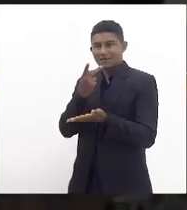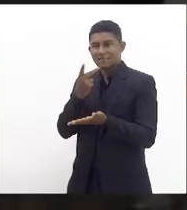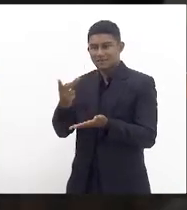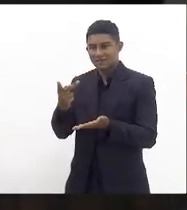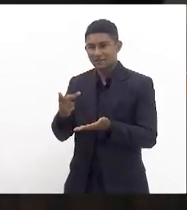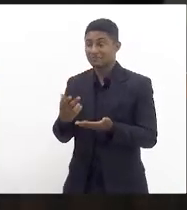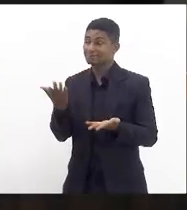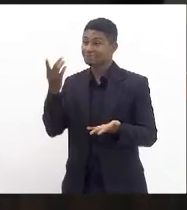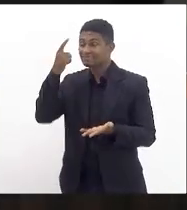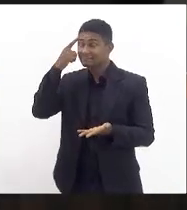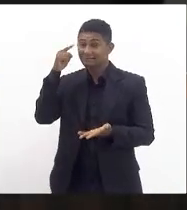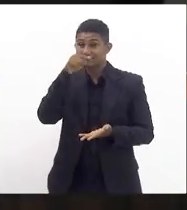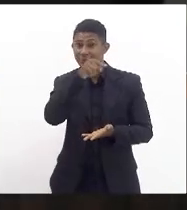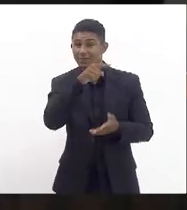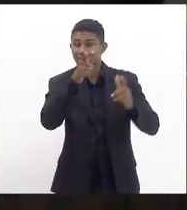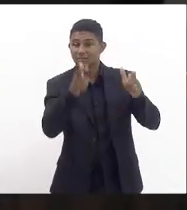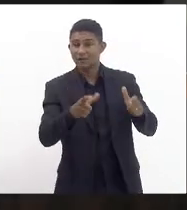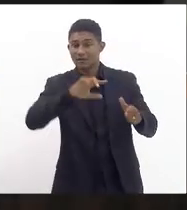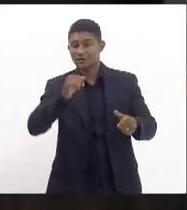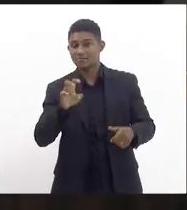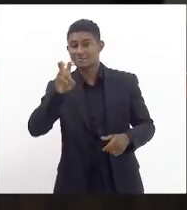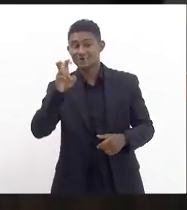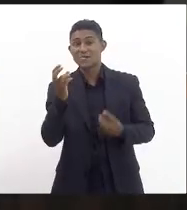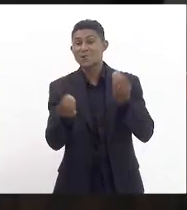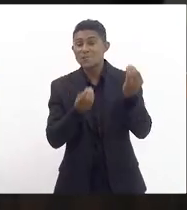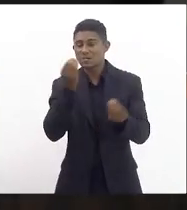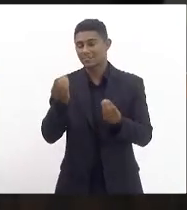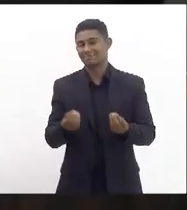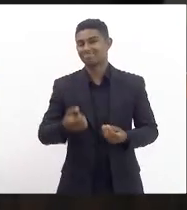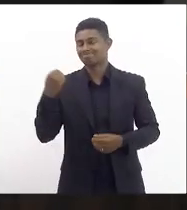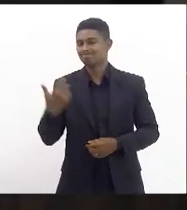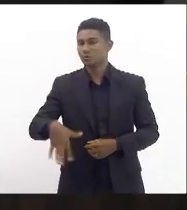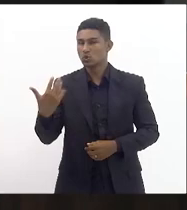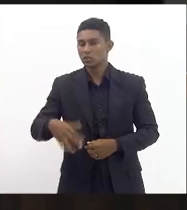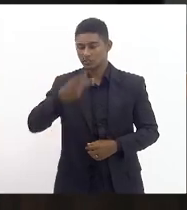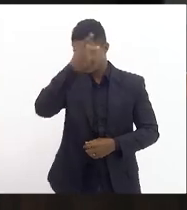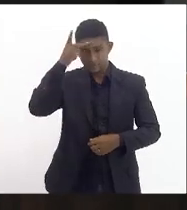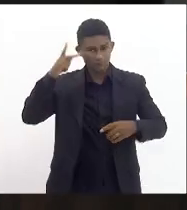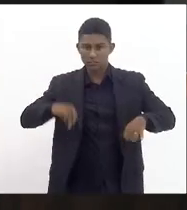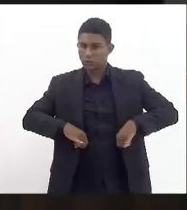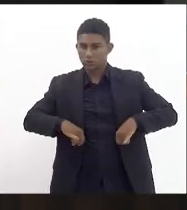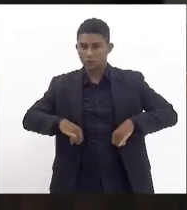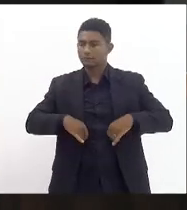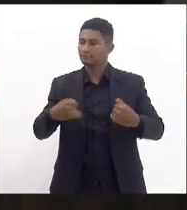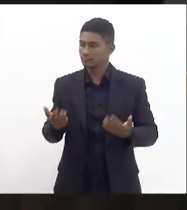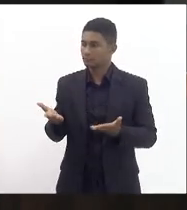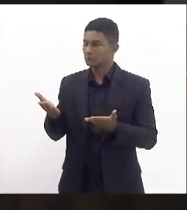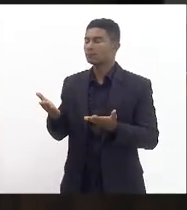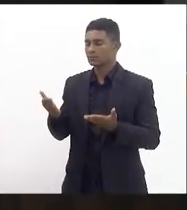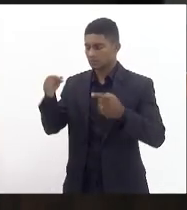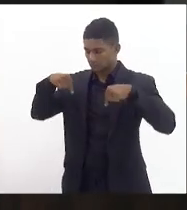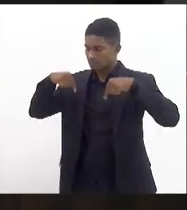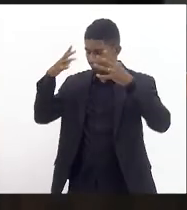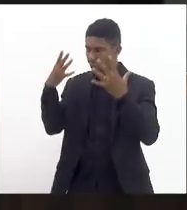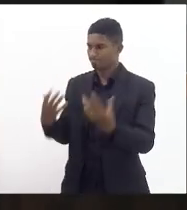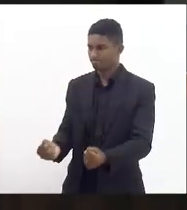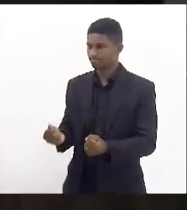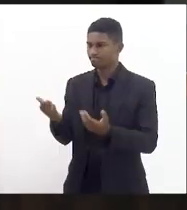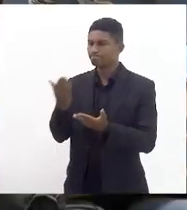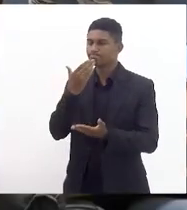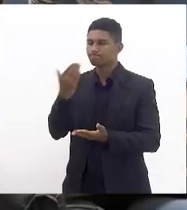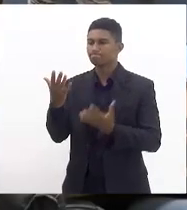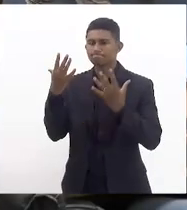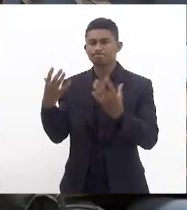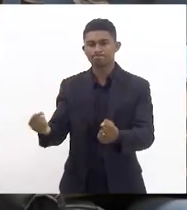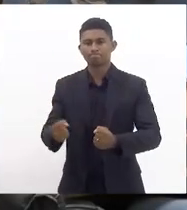lá de Japeri. Imagine quem vem lá de Japeri. A presidência defere pedido de Vossa Excelência.